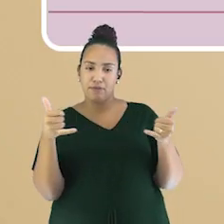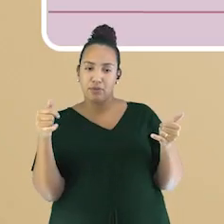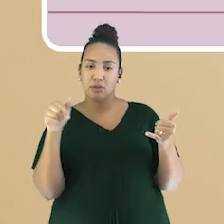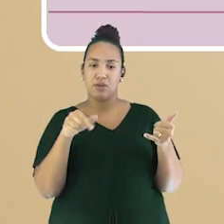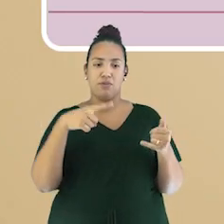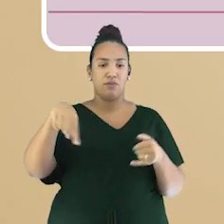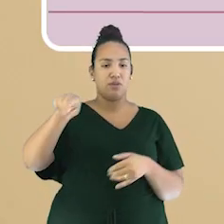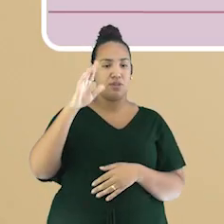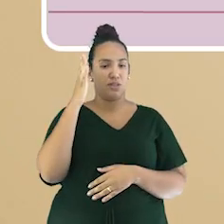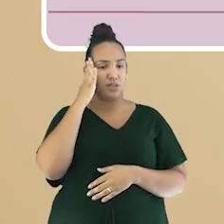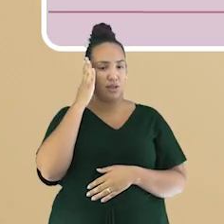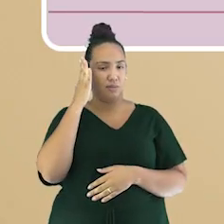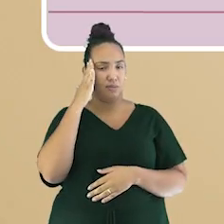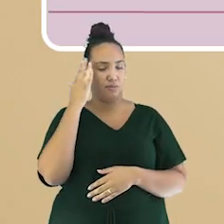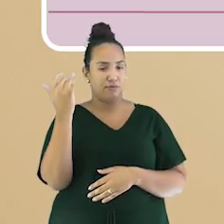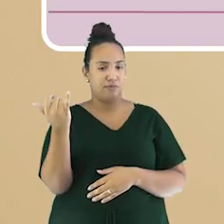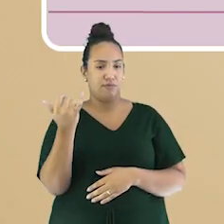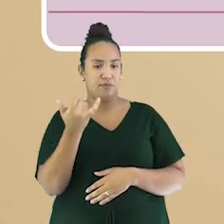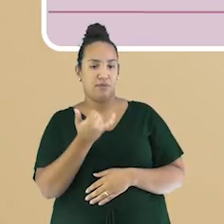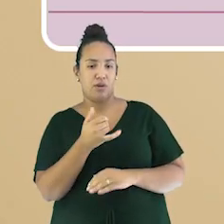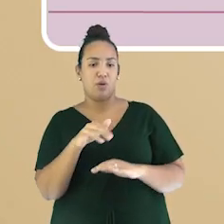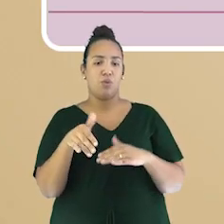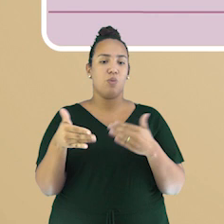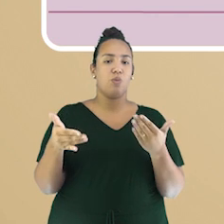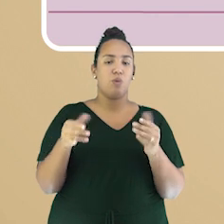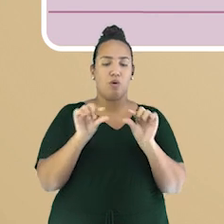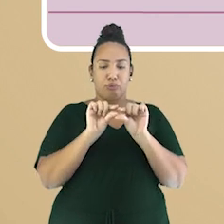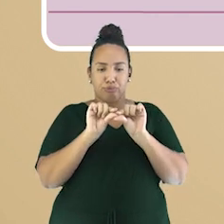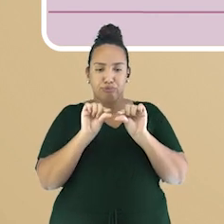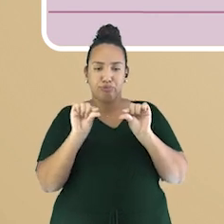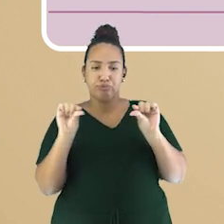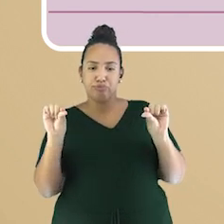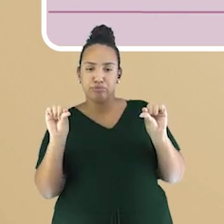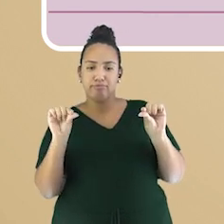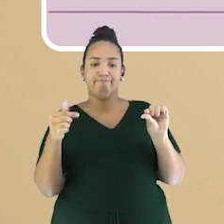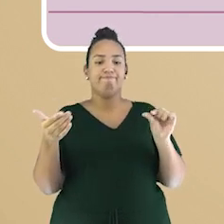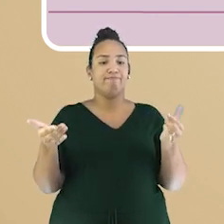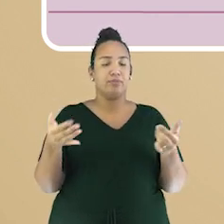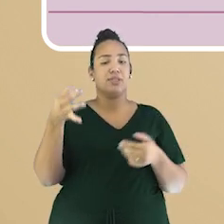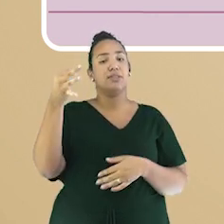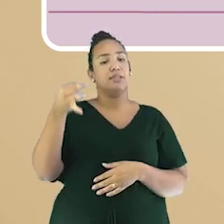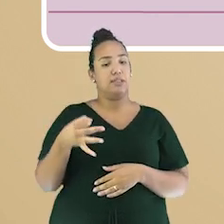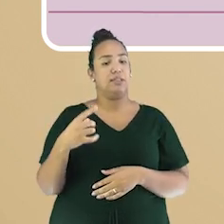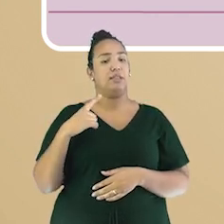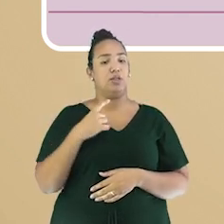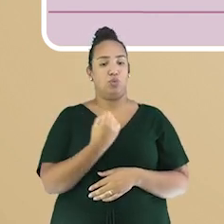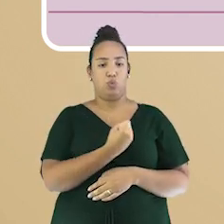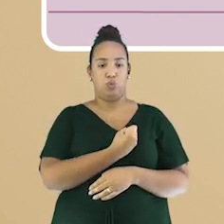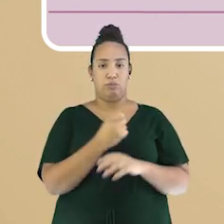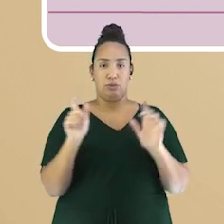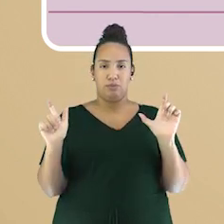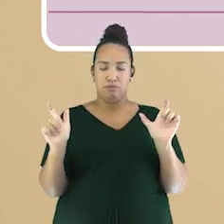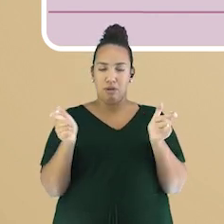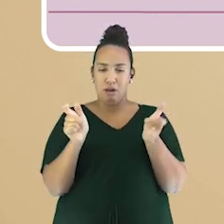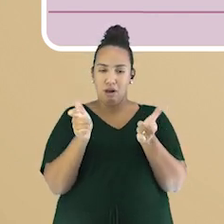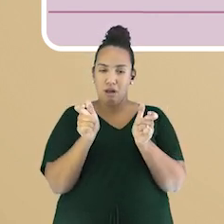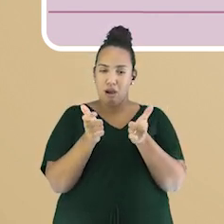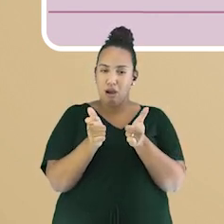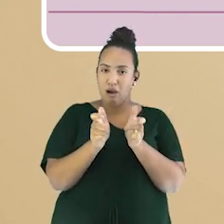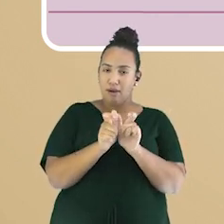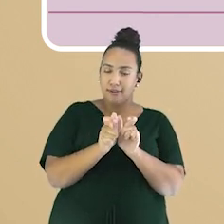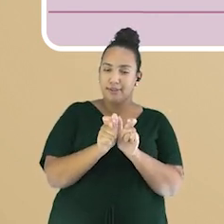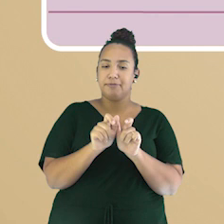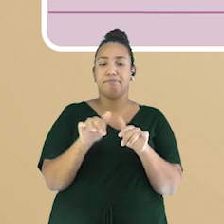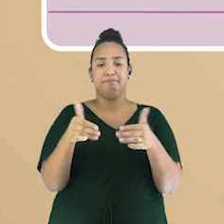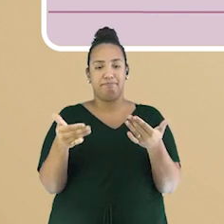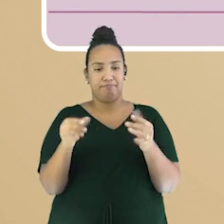saberiam dizer qual é a espessura dela? Com certeza tem um número muito pequeno, de acordo com essa